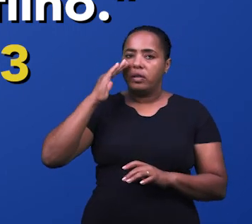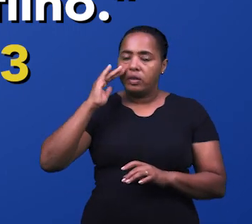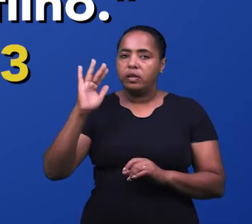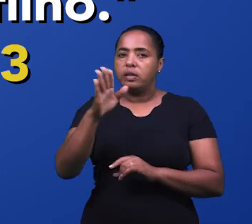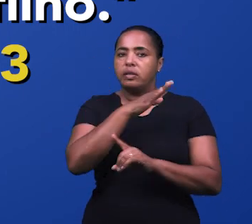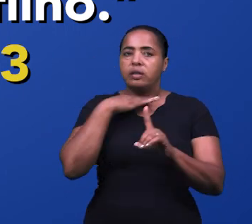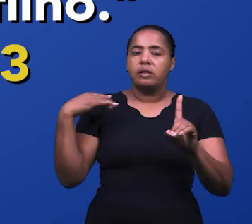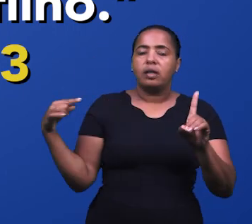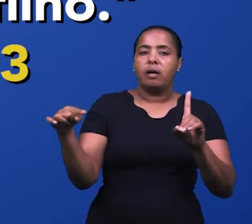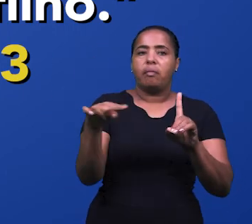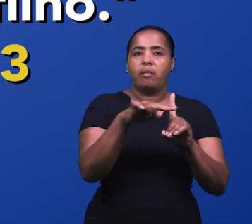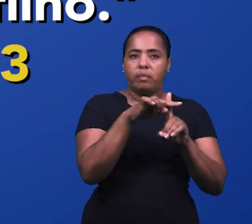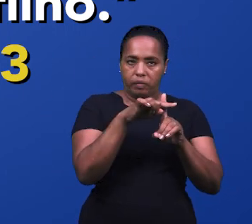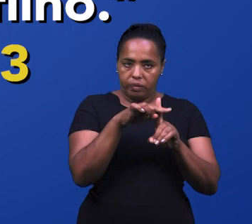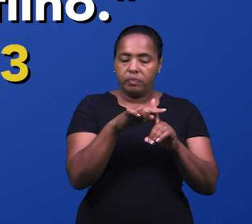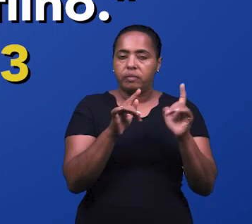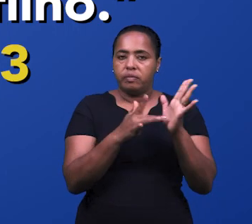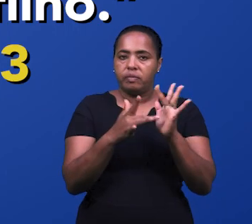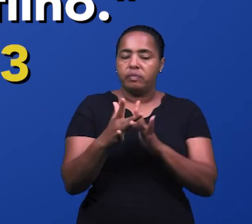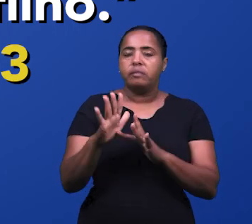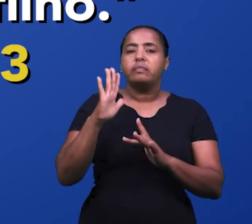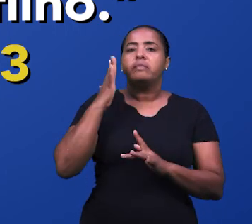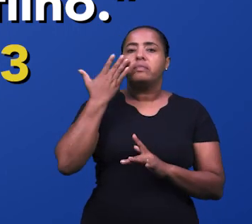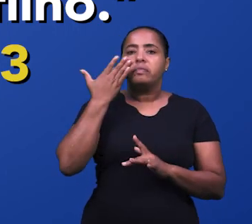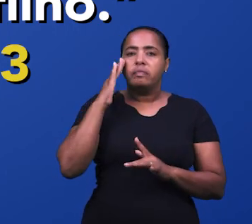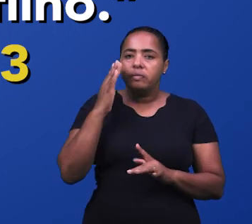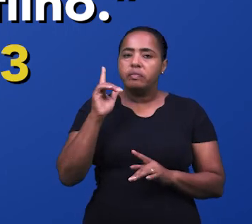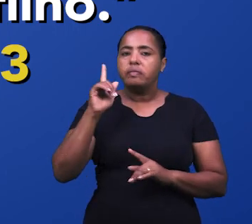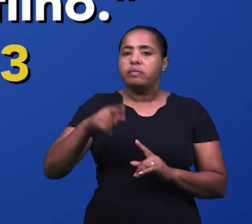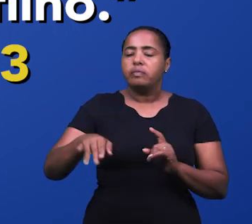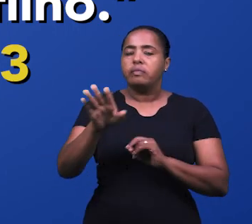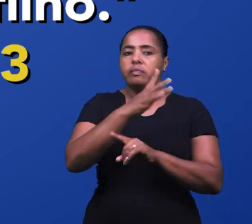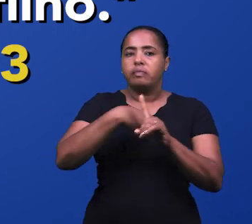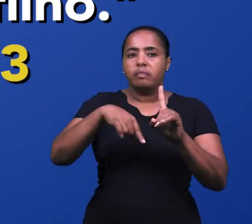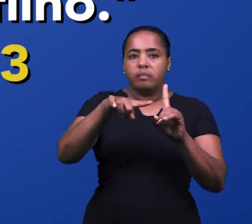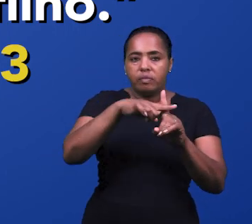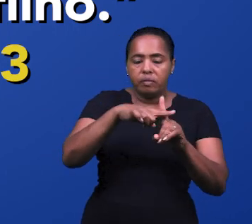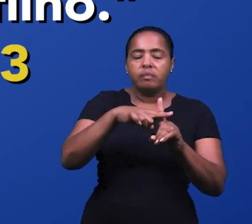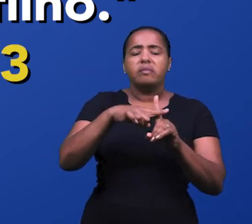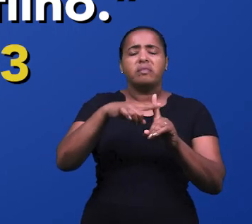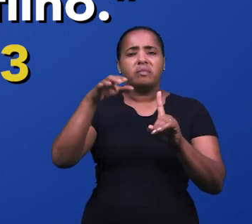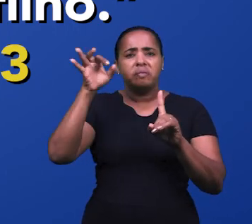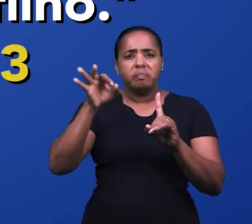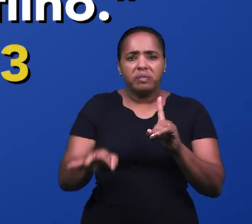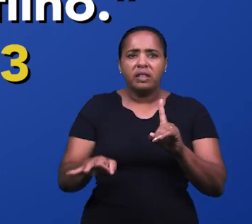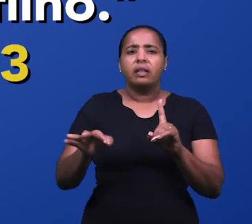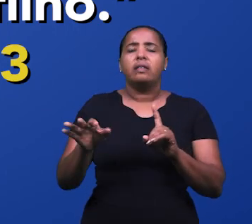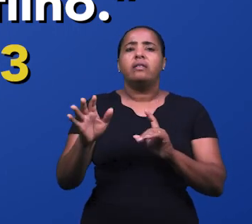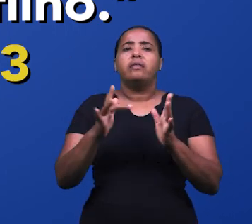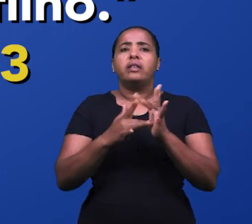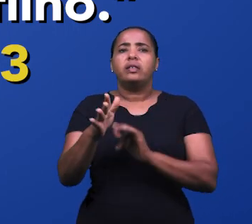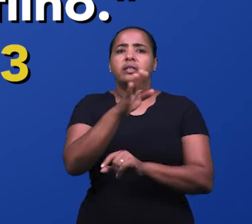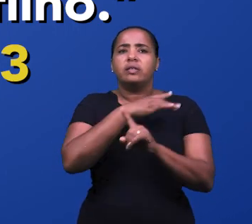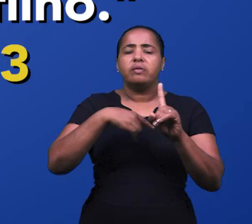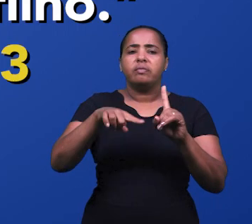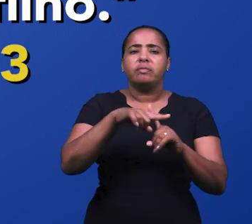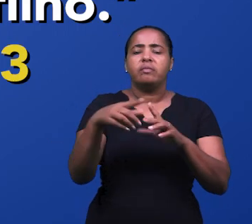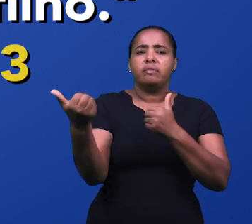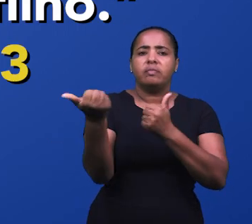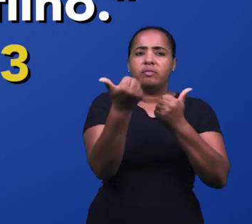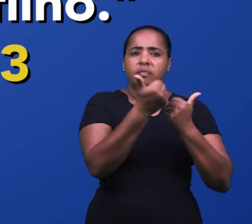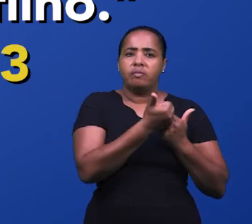sacrifício de Jesus, podemos reconhecê-lo como o sacrifício perfeito, como aquele que morreu na cruz pelos nossos